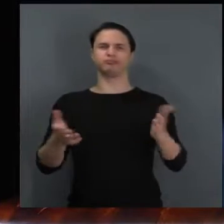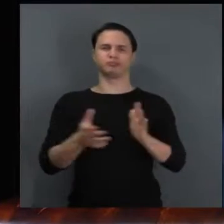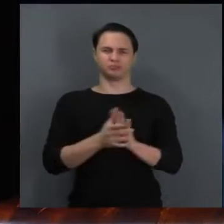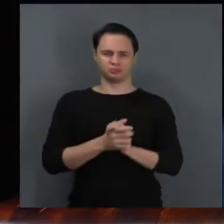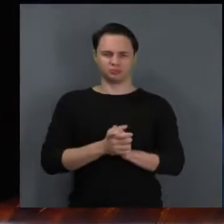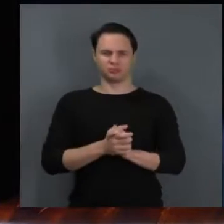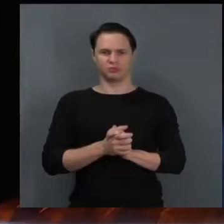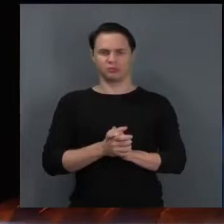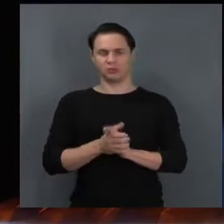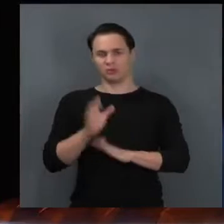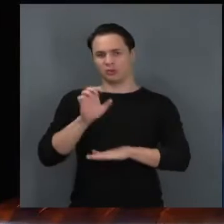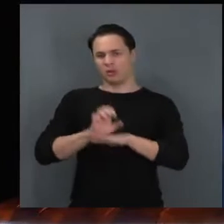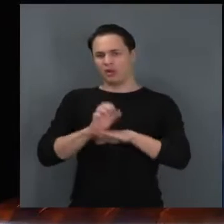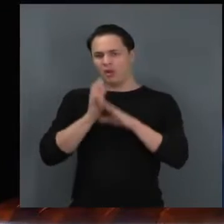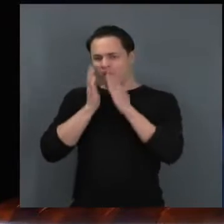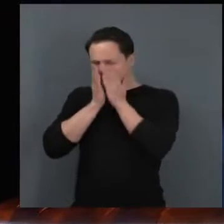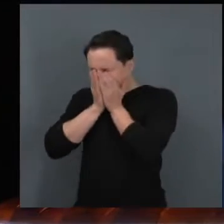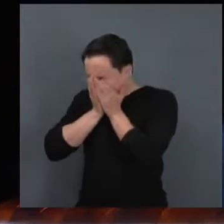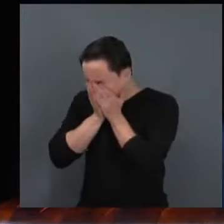no Estado,